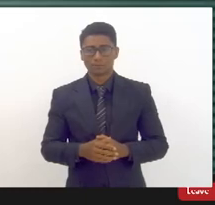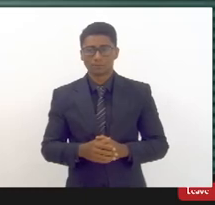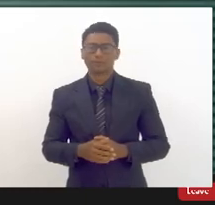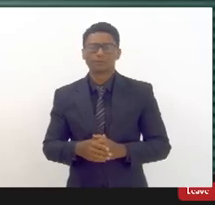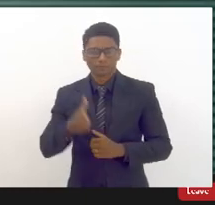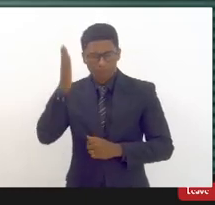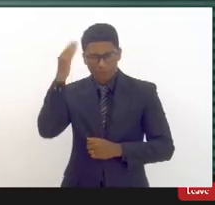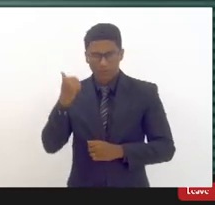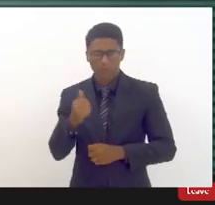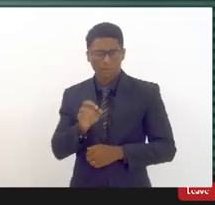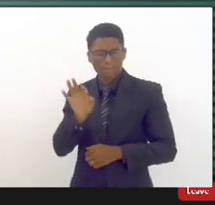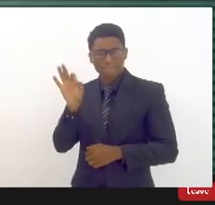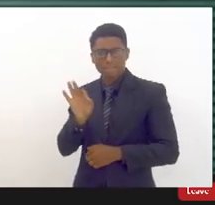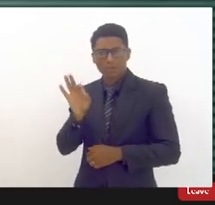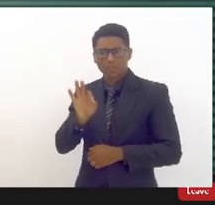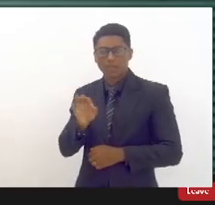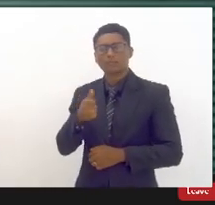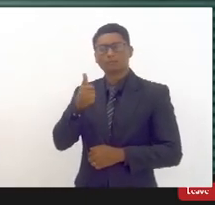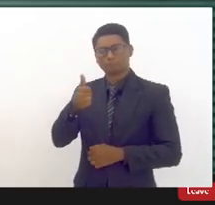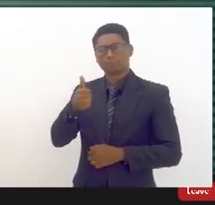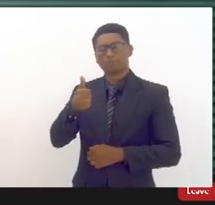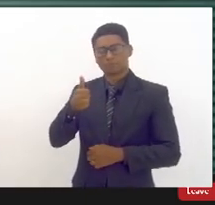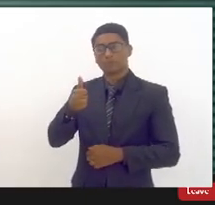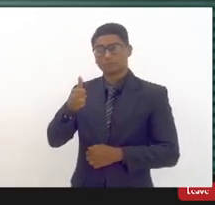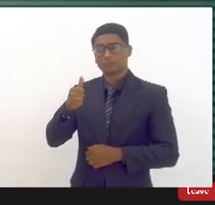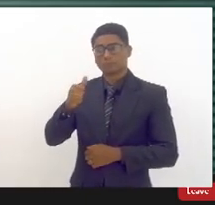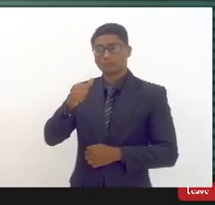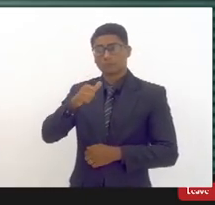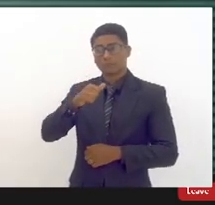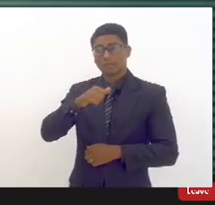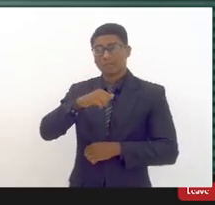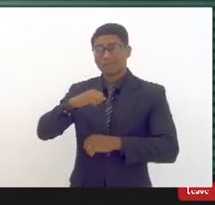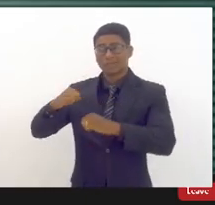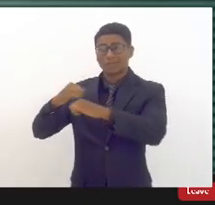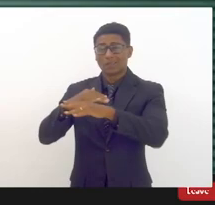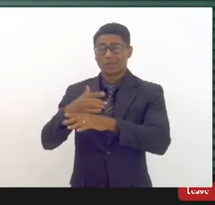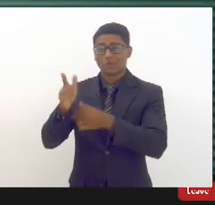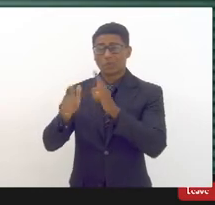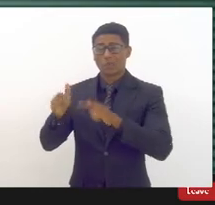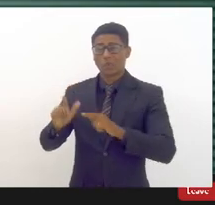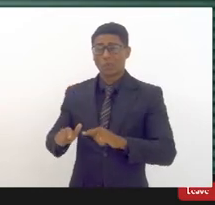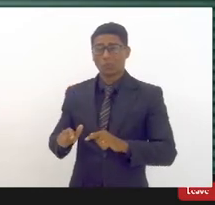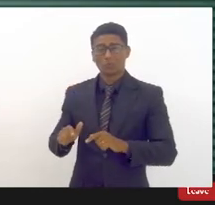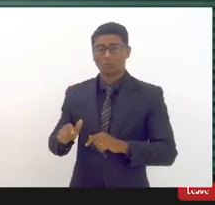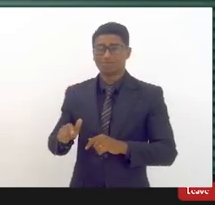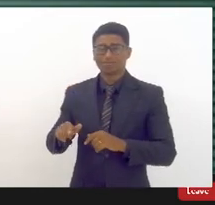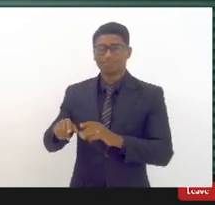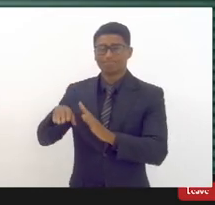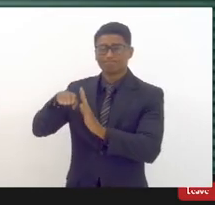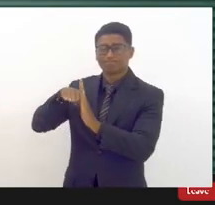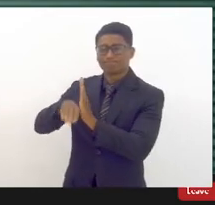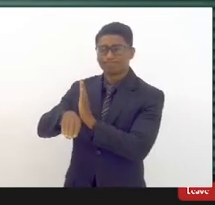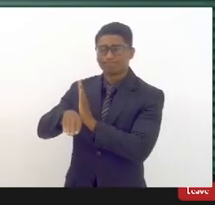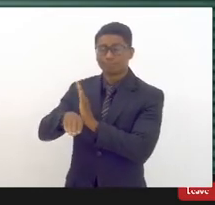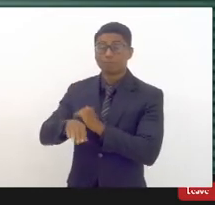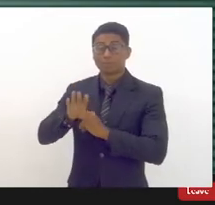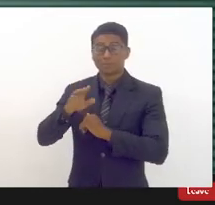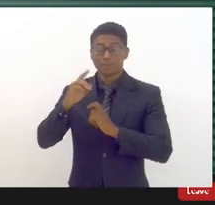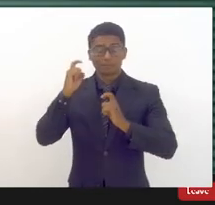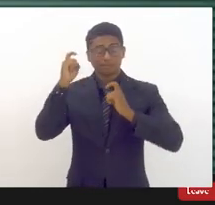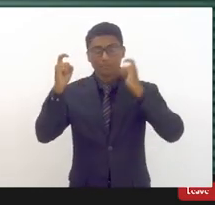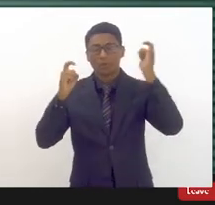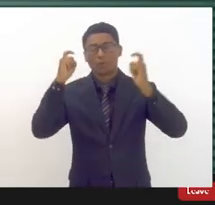das pessoas cadastradas no SMS, ainda é uma preocupação muito grande em função da nossa